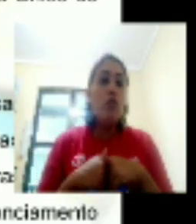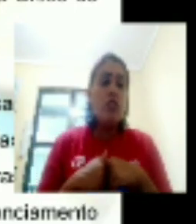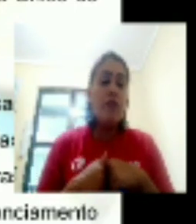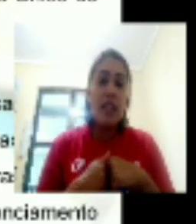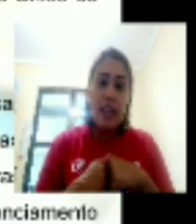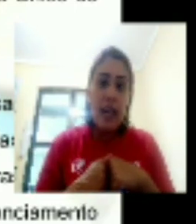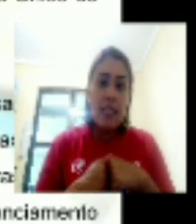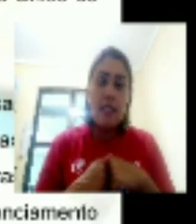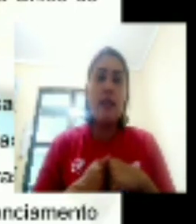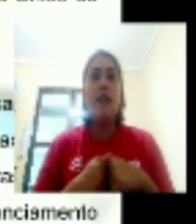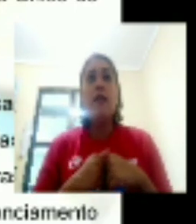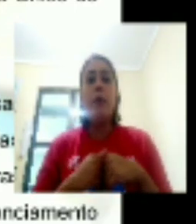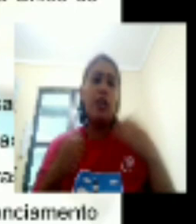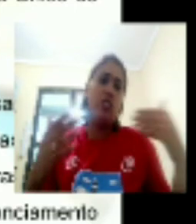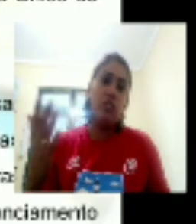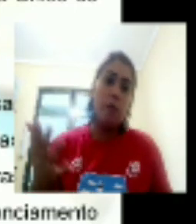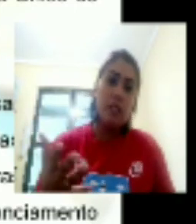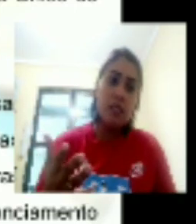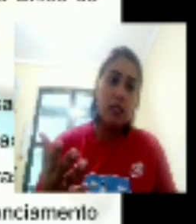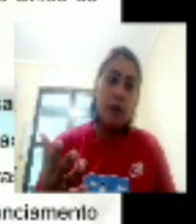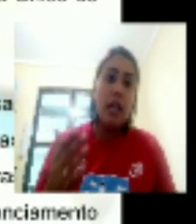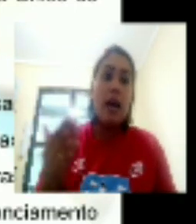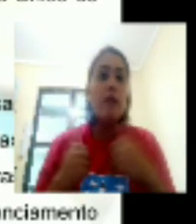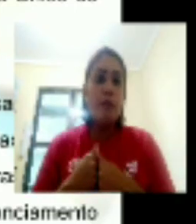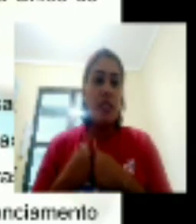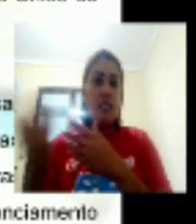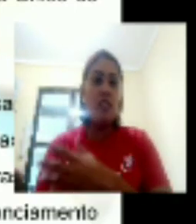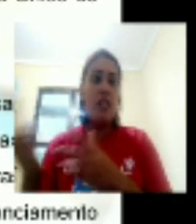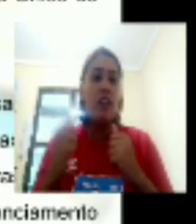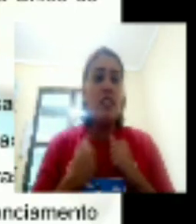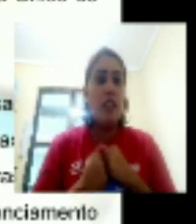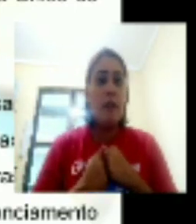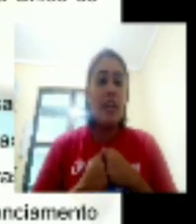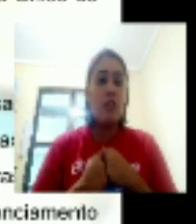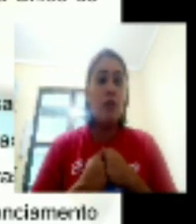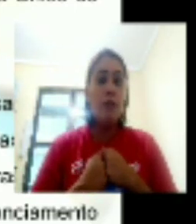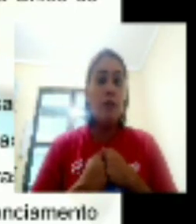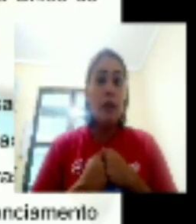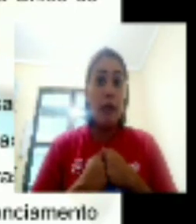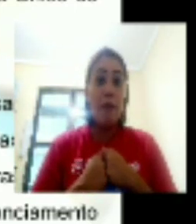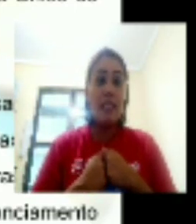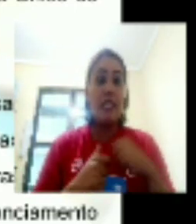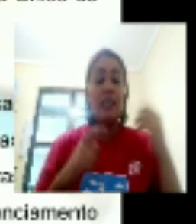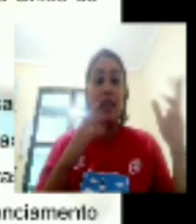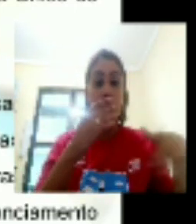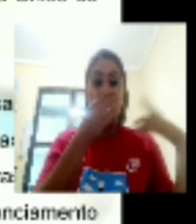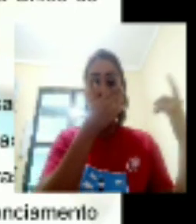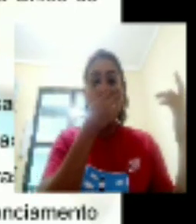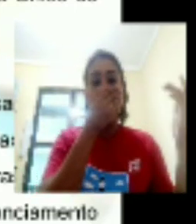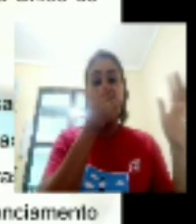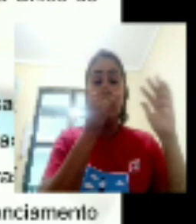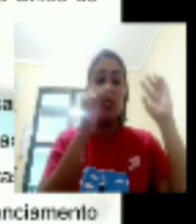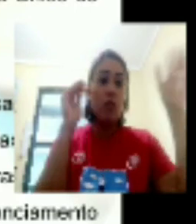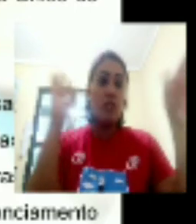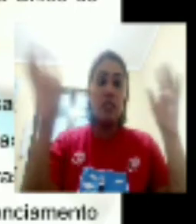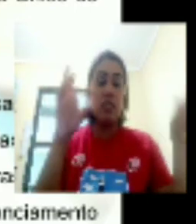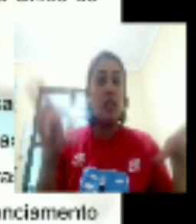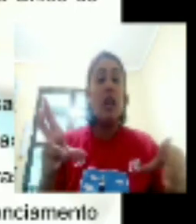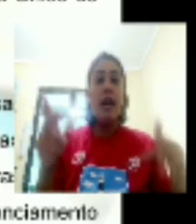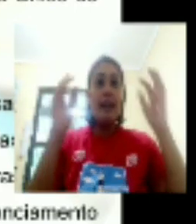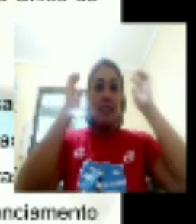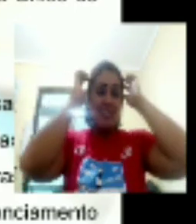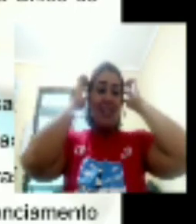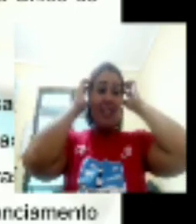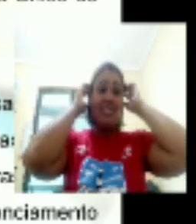se dar o luxo de ficar em casa, porque tem gente que precisa trabalhar para trazer esse alimento para a mesa. E é como saiu muitas coisas